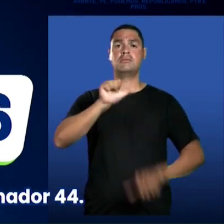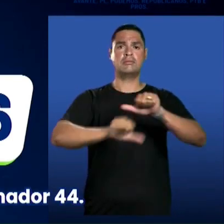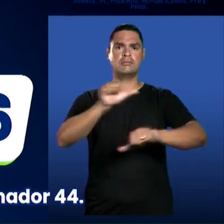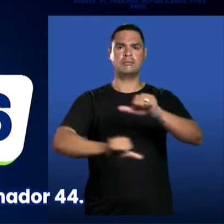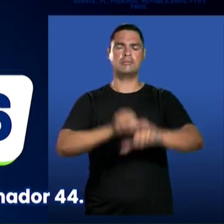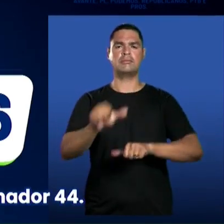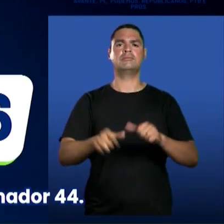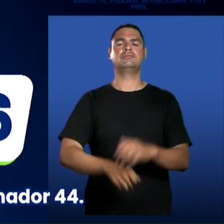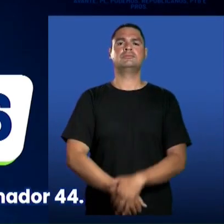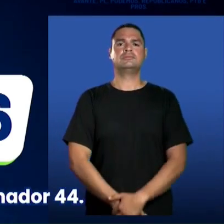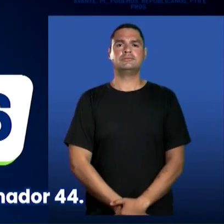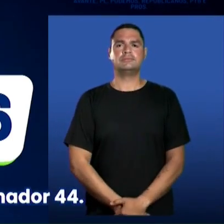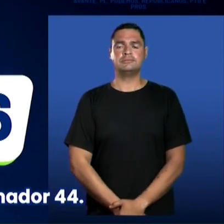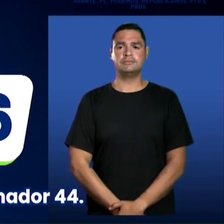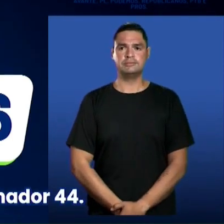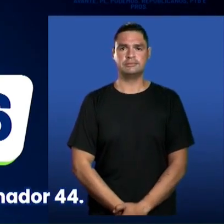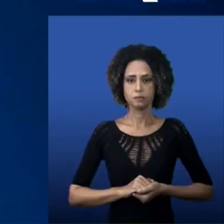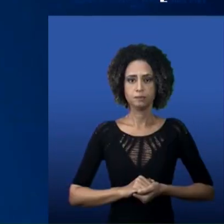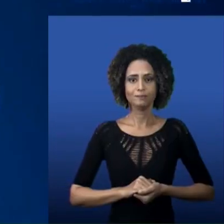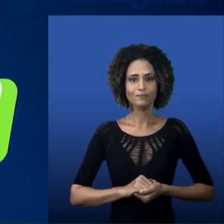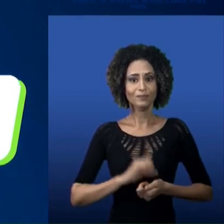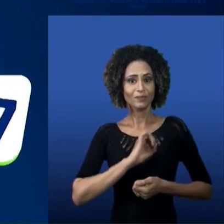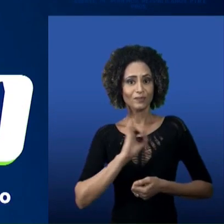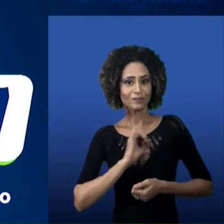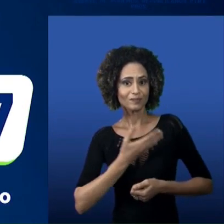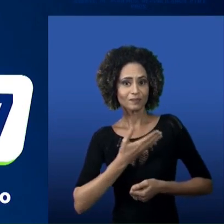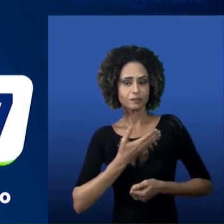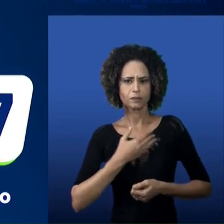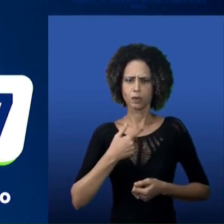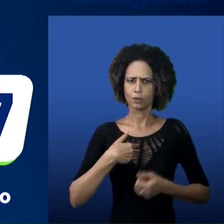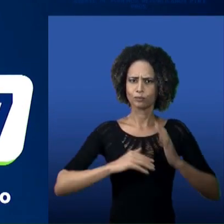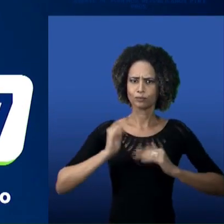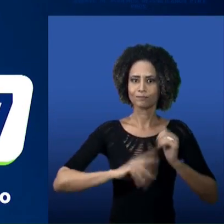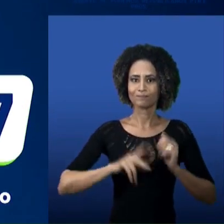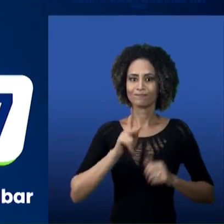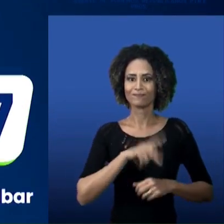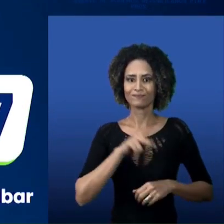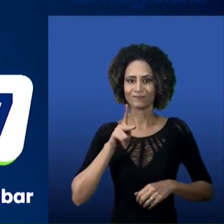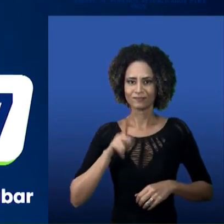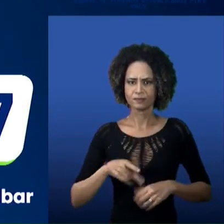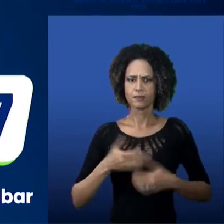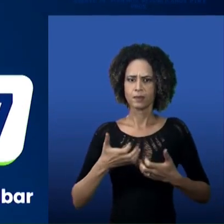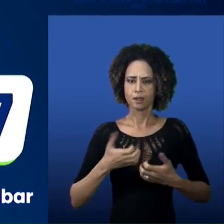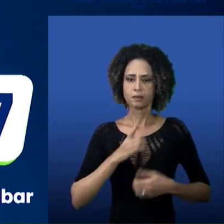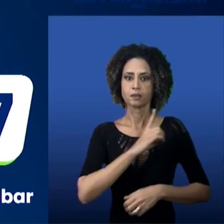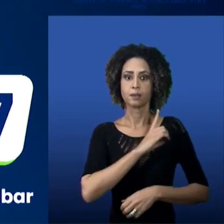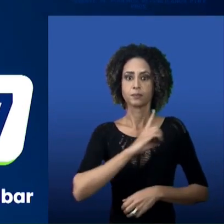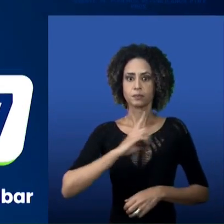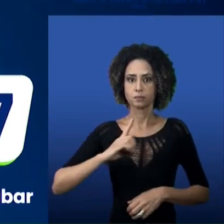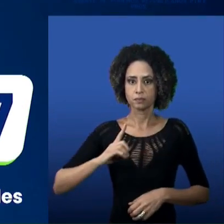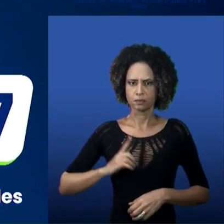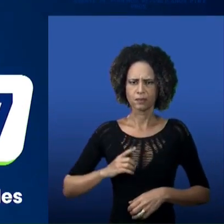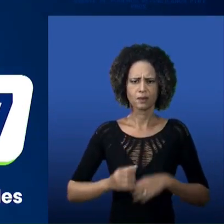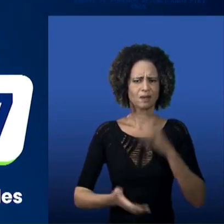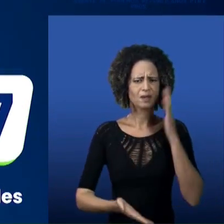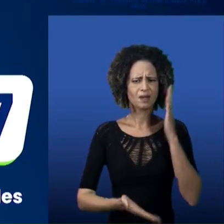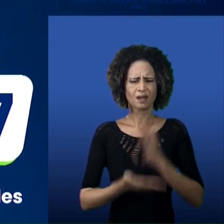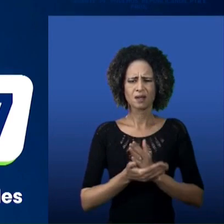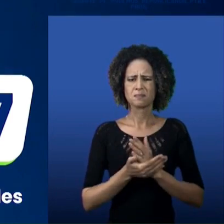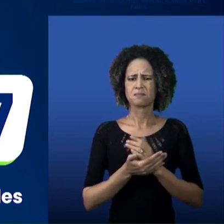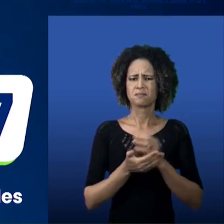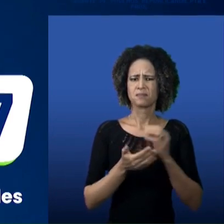44556. Estou com o capitão Wagner, governador 44. Olá, meus amigos. Sou o professor Cardoso Neto e quero ser deputado para acabar